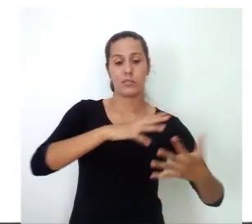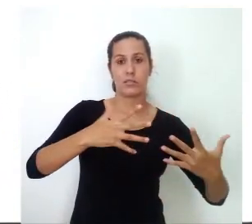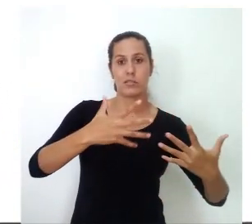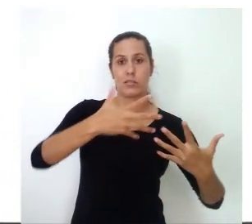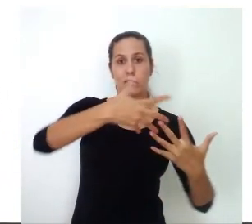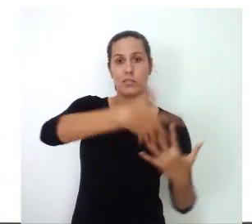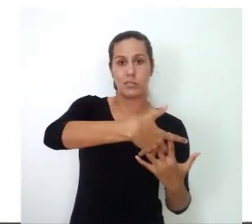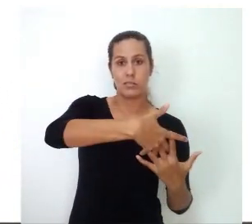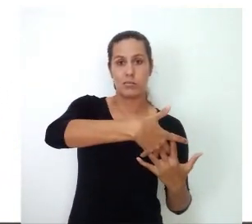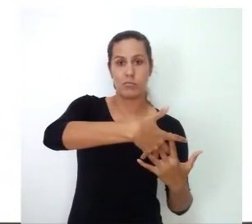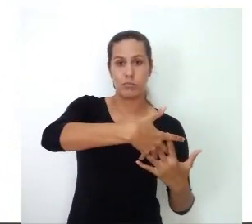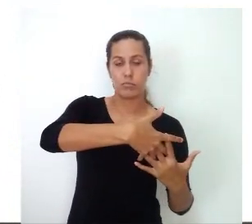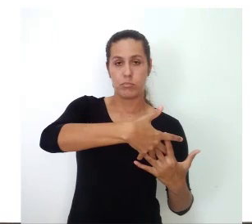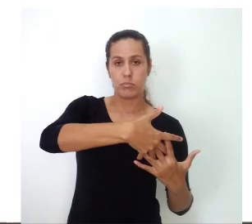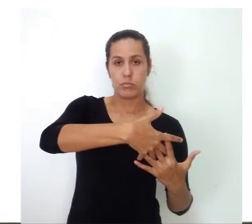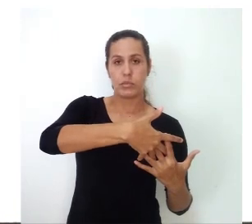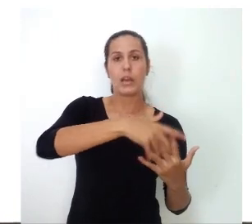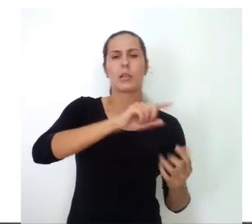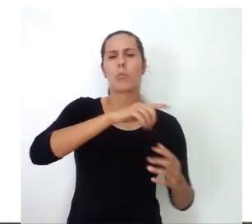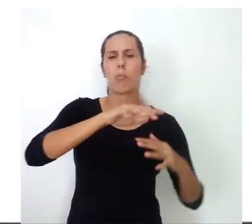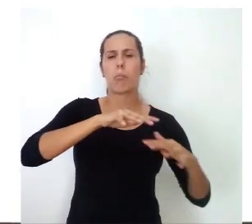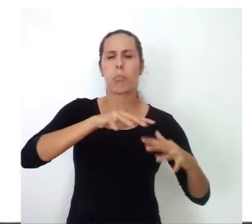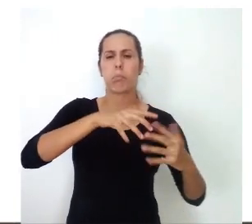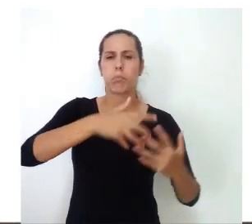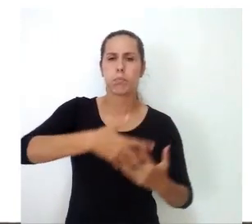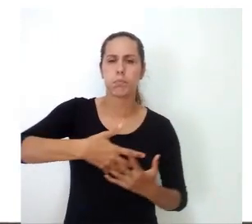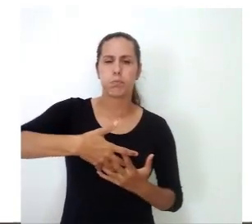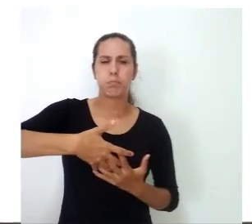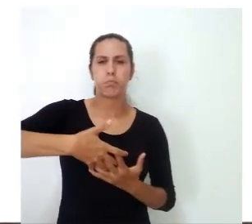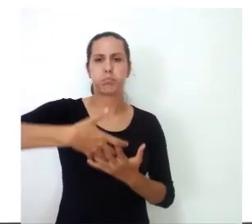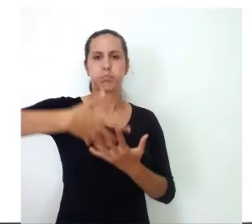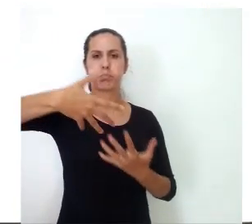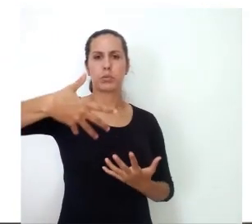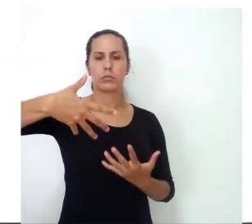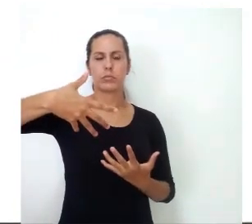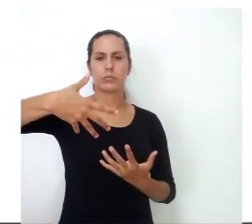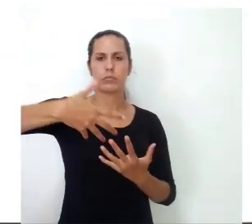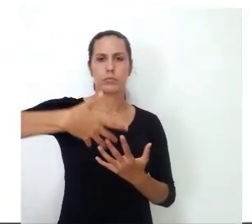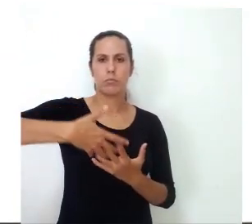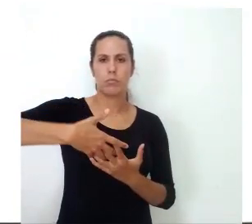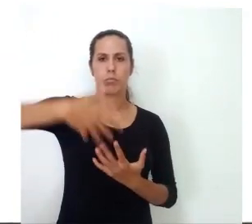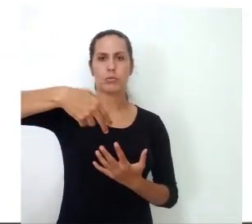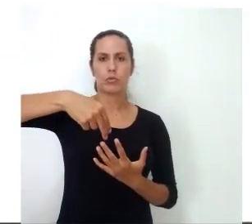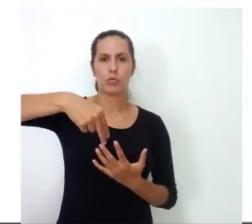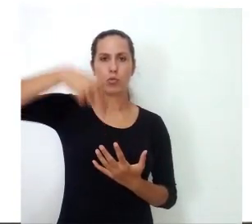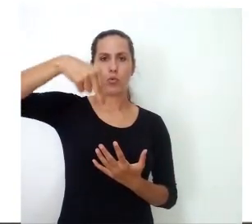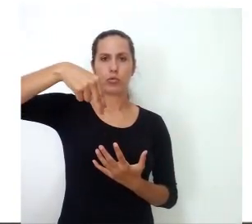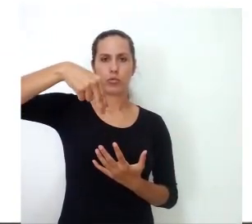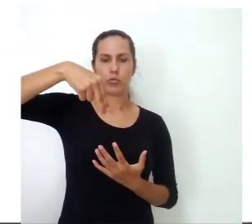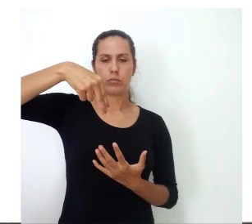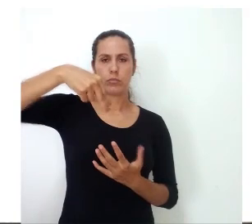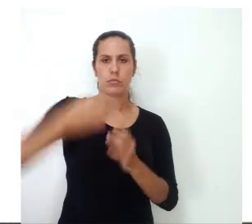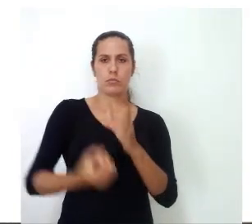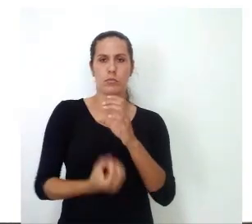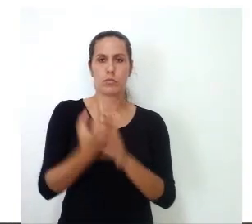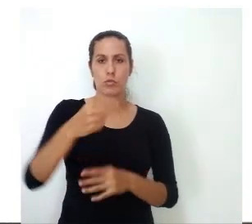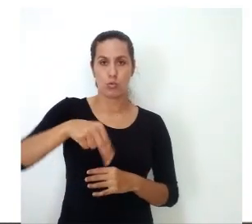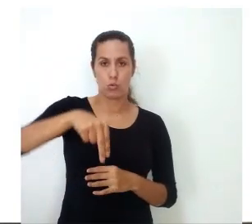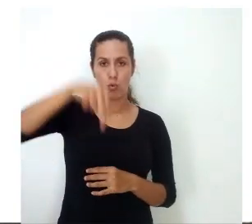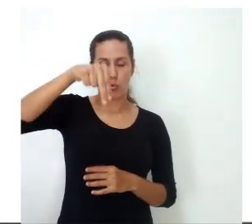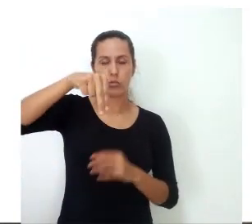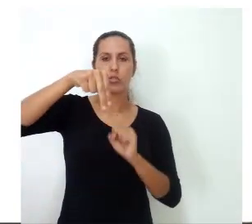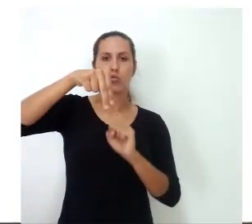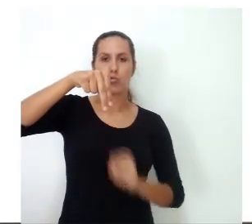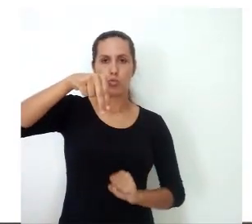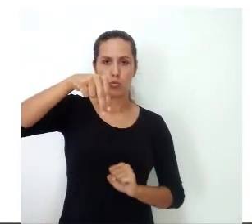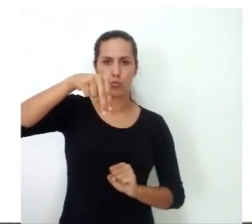era unido, Pangeia. Ele sofreu deslocamento, formou um quebra-cabeça no norte, um